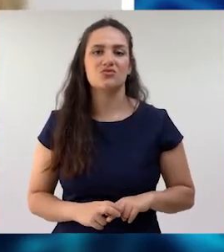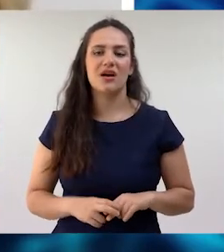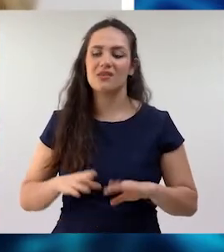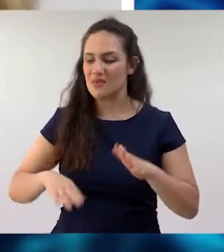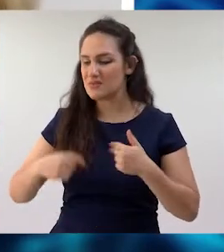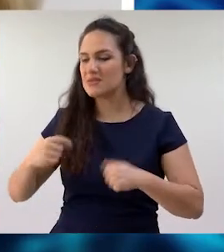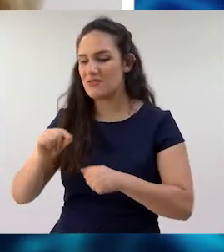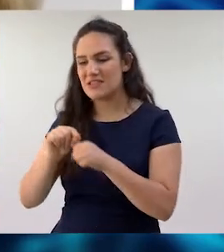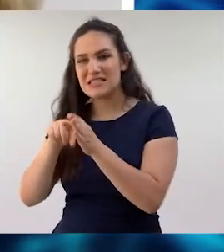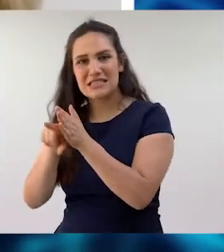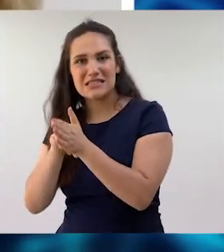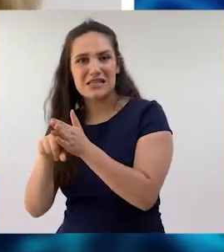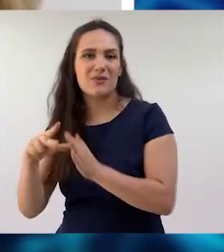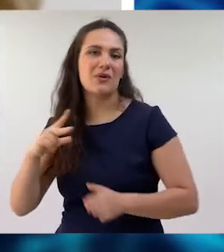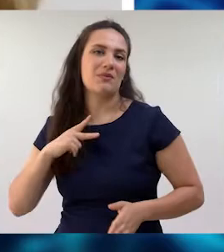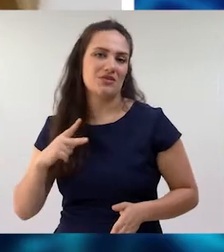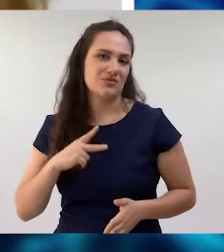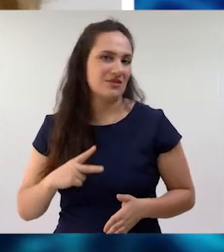Então,